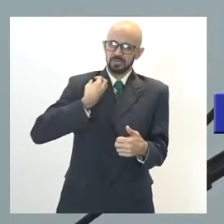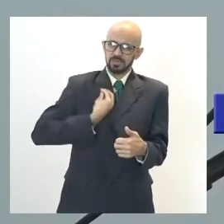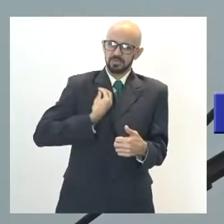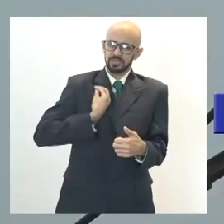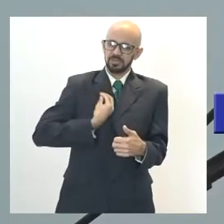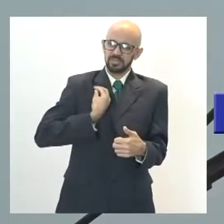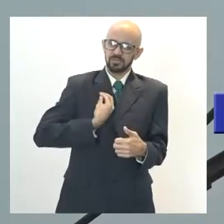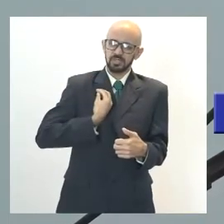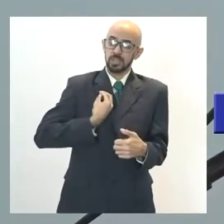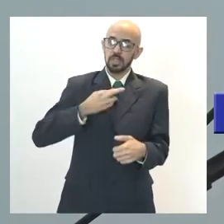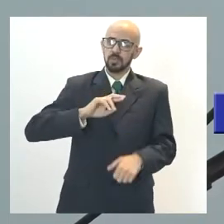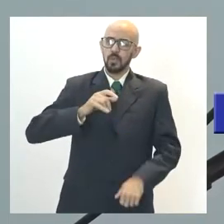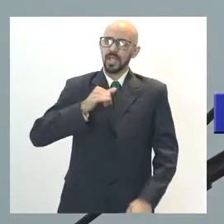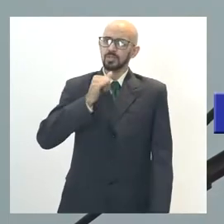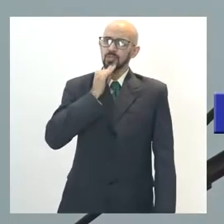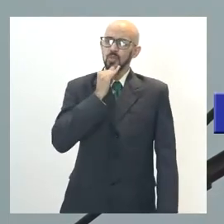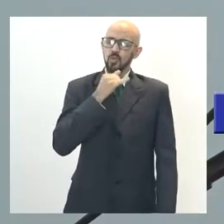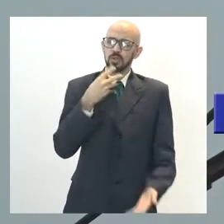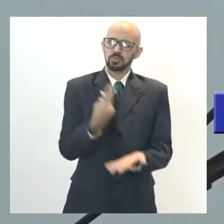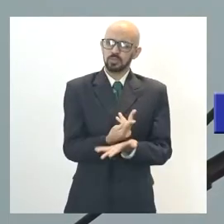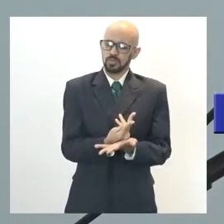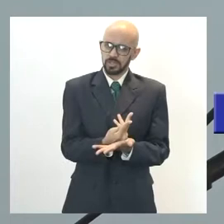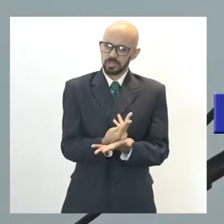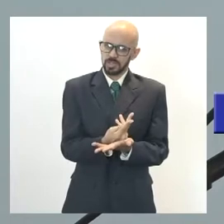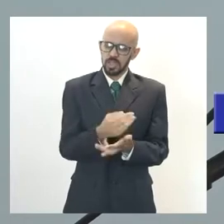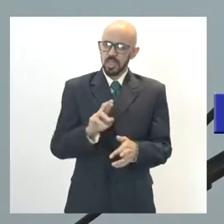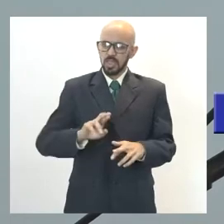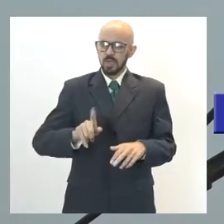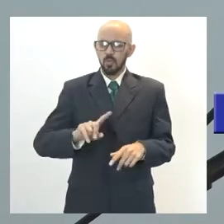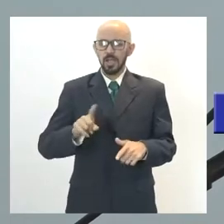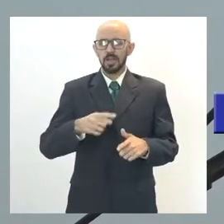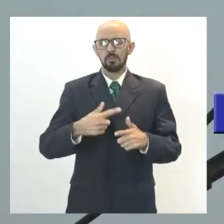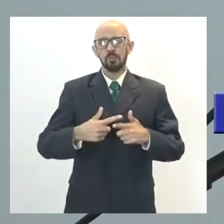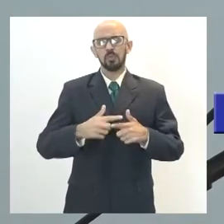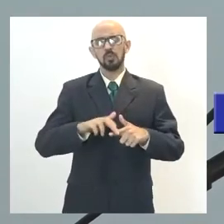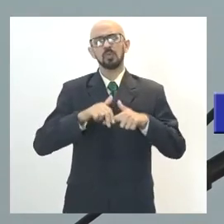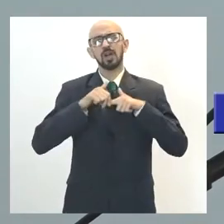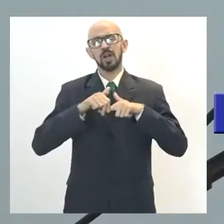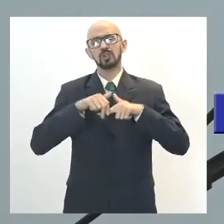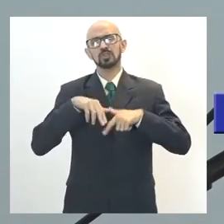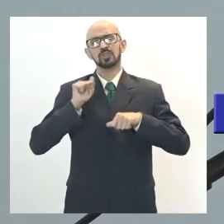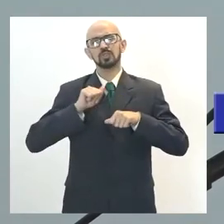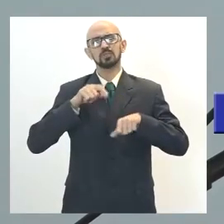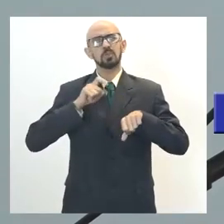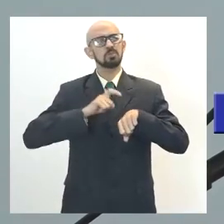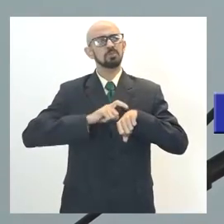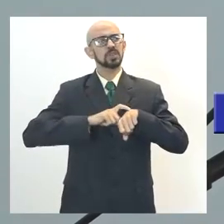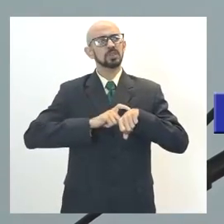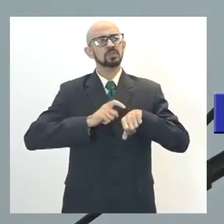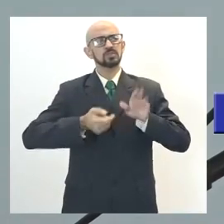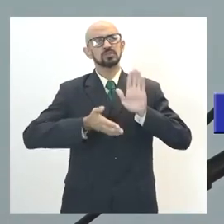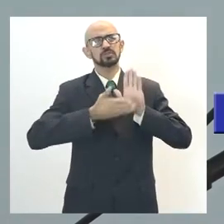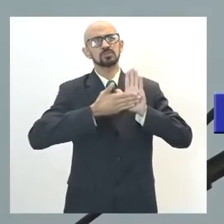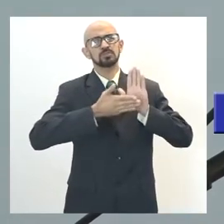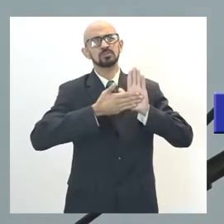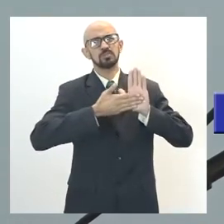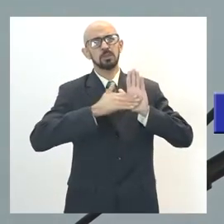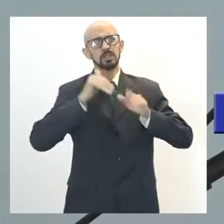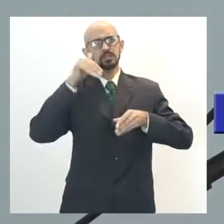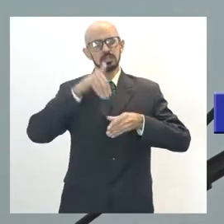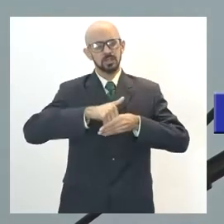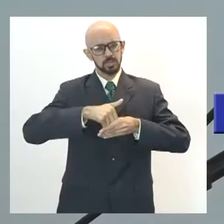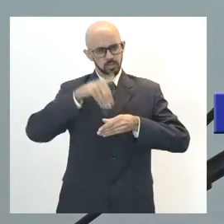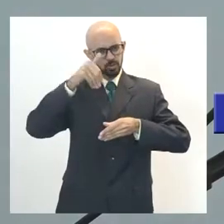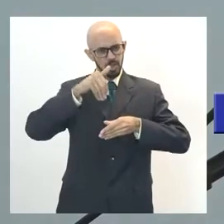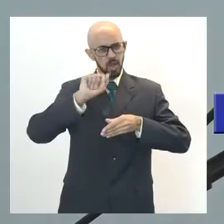nesse momento não apenas porque não pleito eleitoral ou não programa de governo Será que a gente pode dizer que